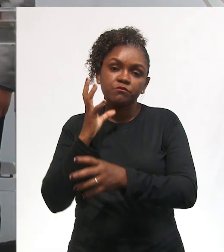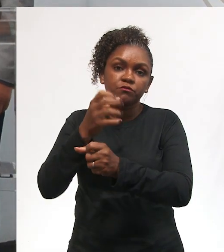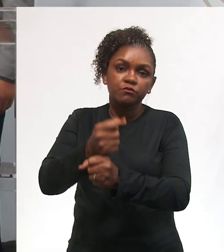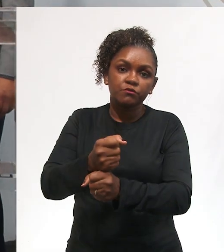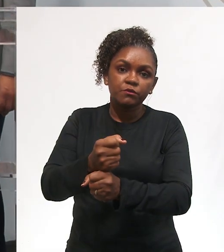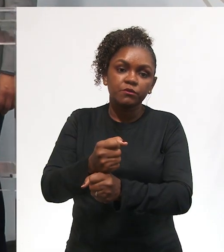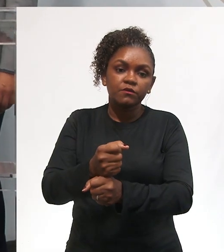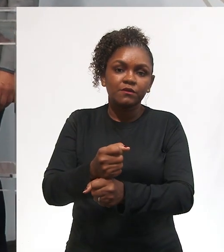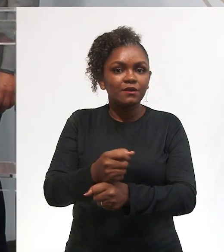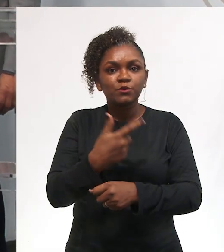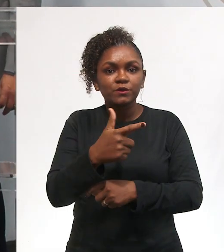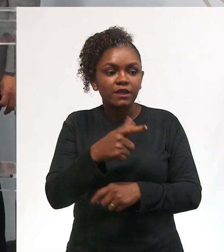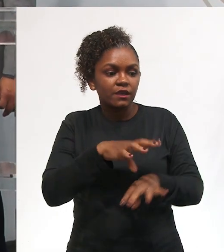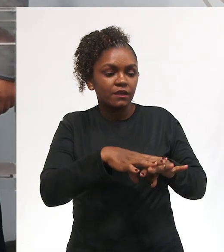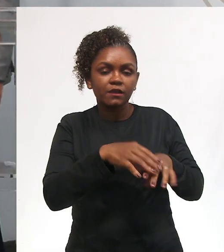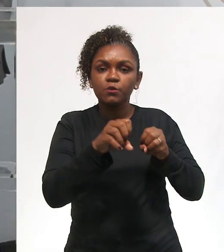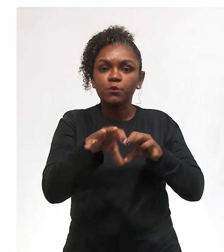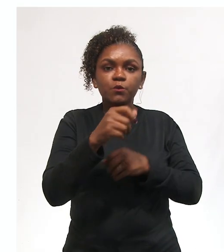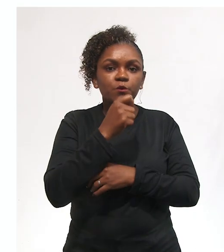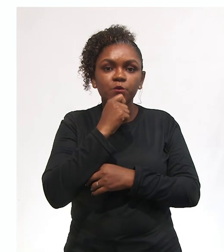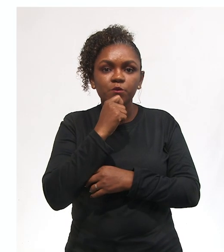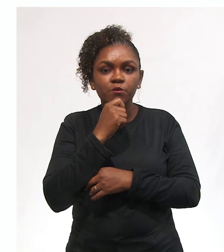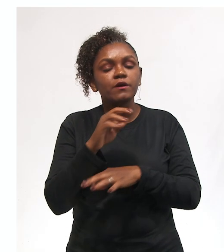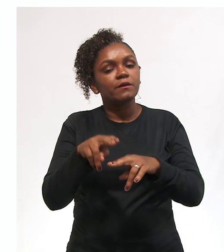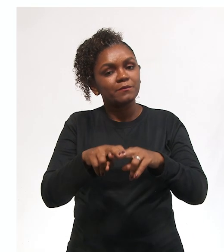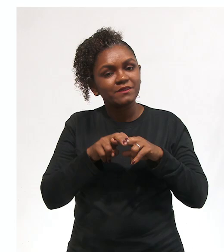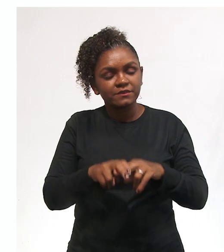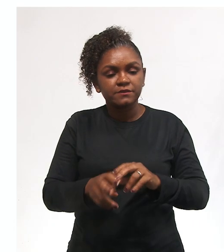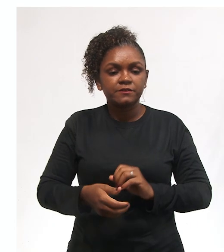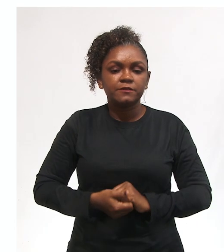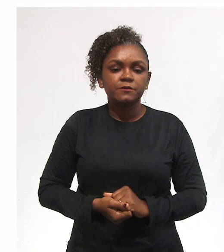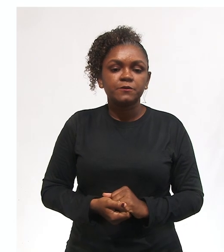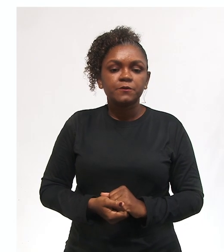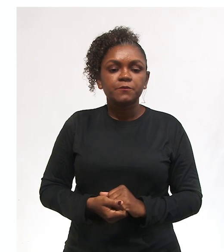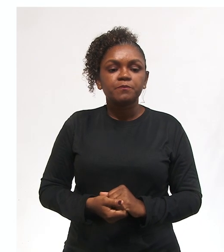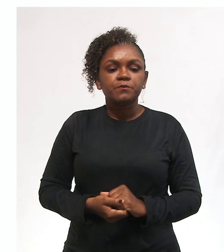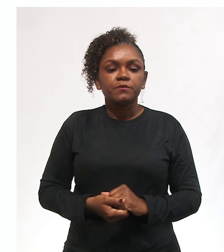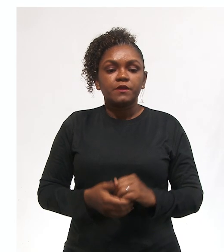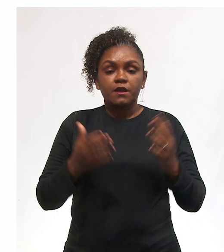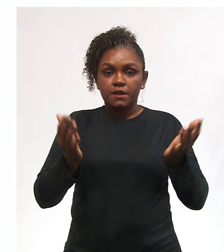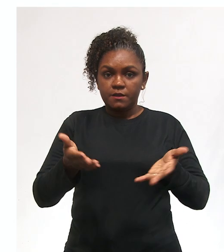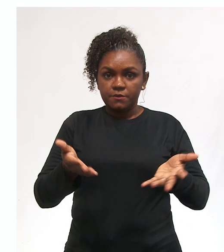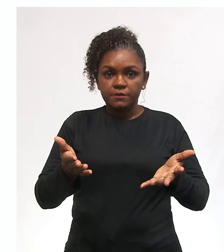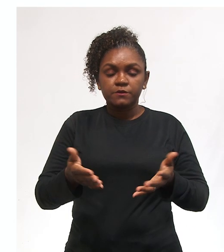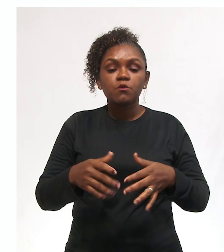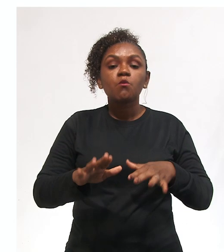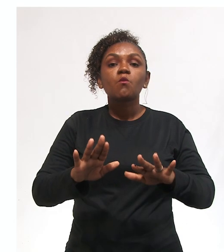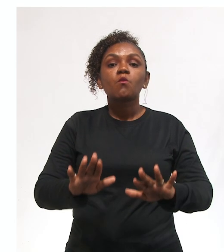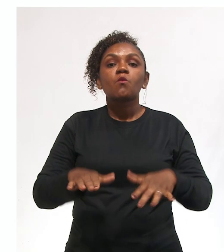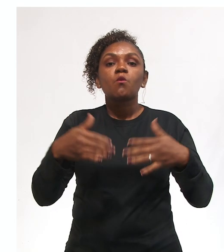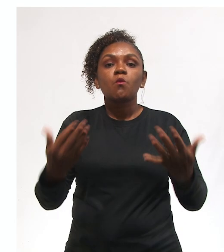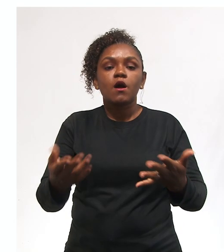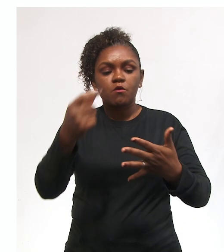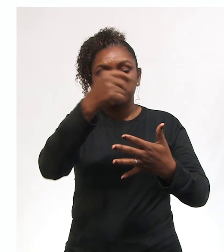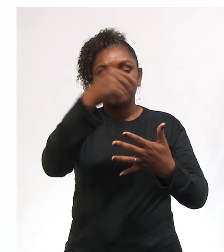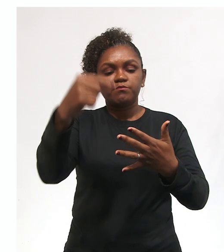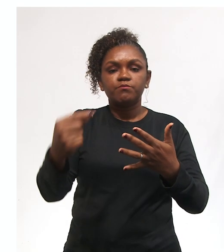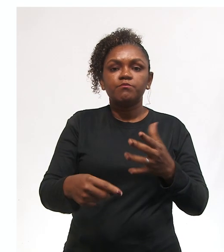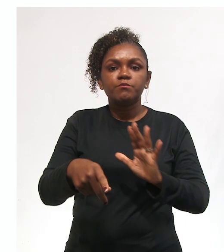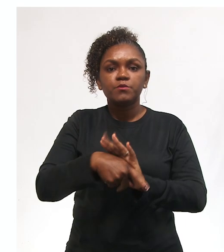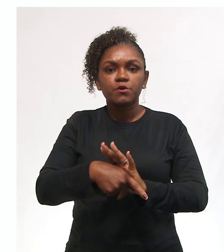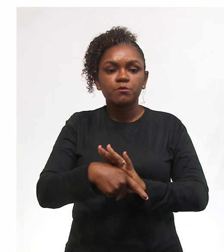Então, é isso que são os elementos do concepção do currículo, ok? Próxima parte, pessoal, quais são os elementos, então, desse currículo,